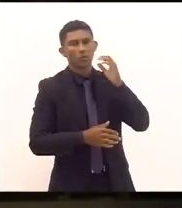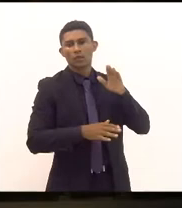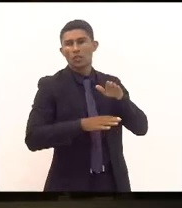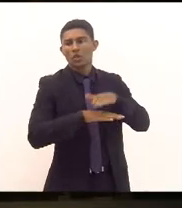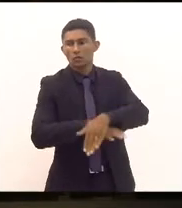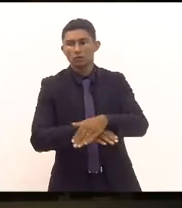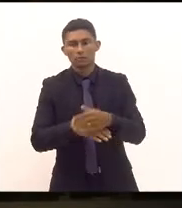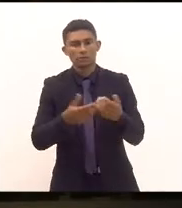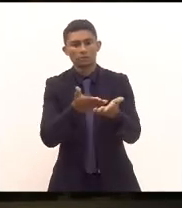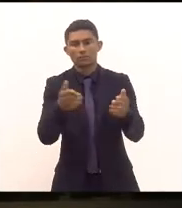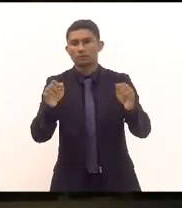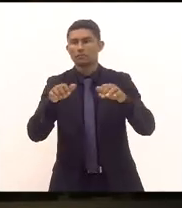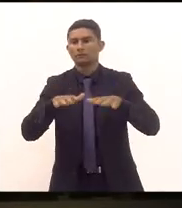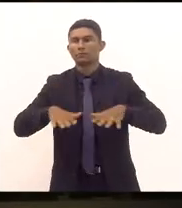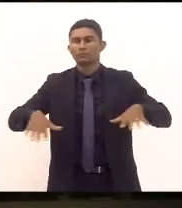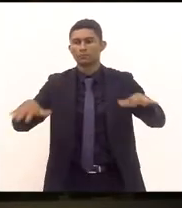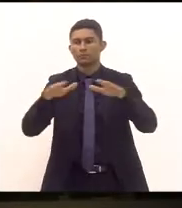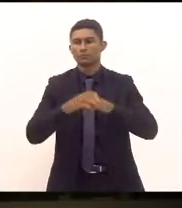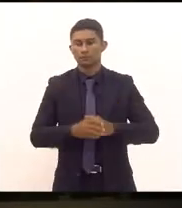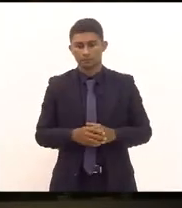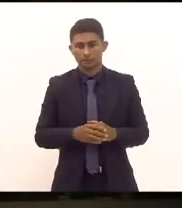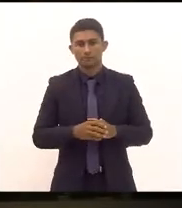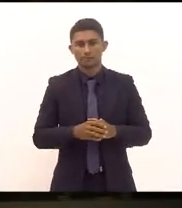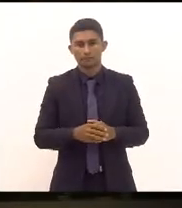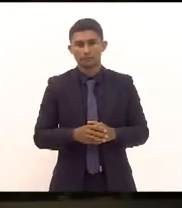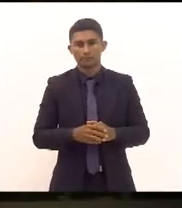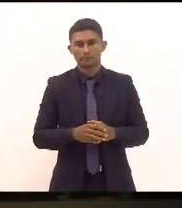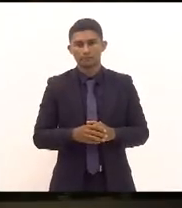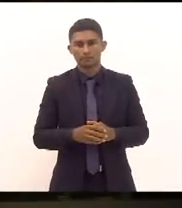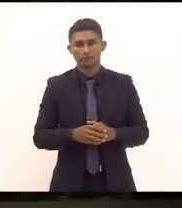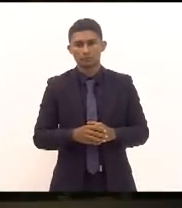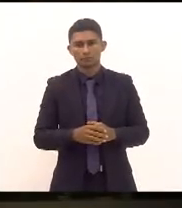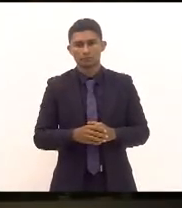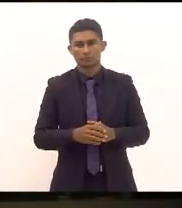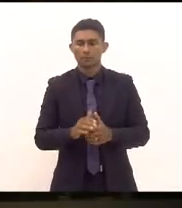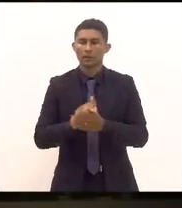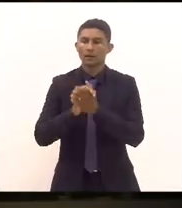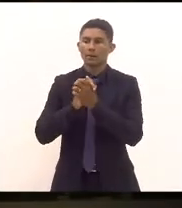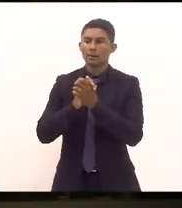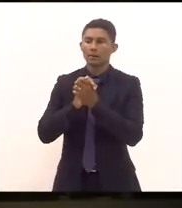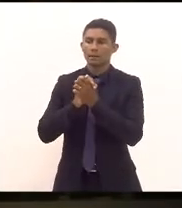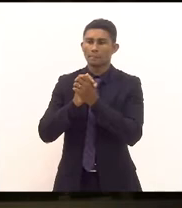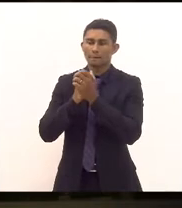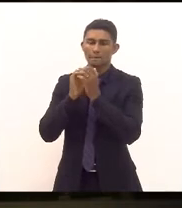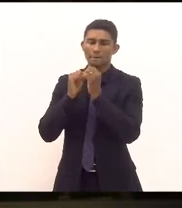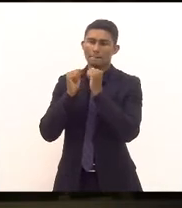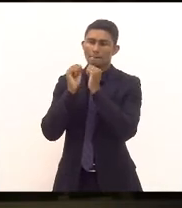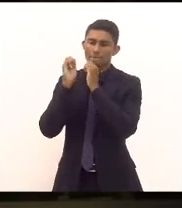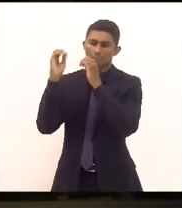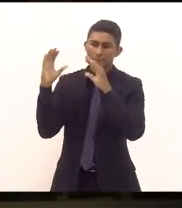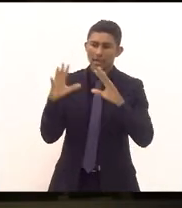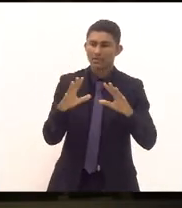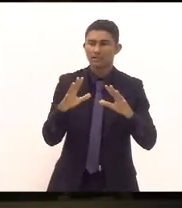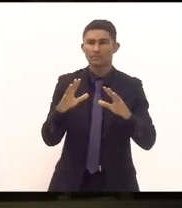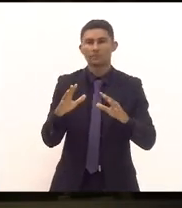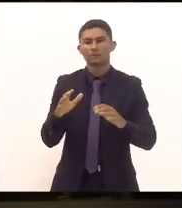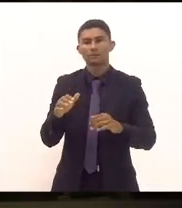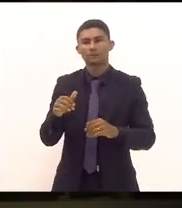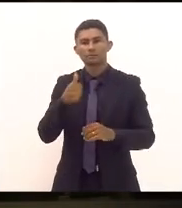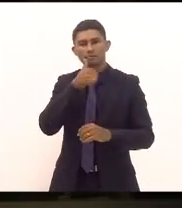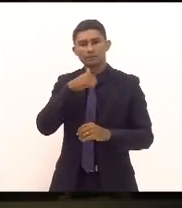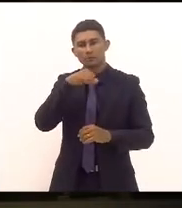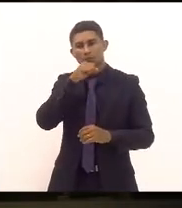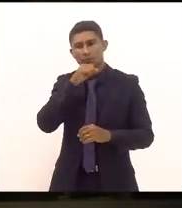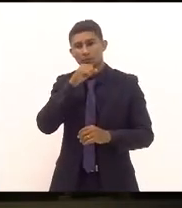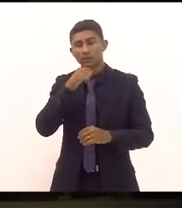a todas todas e todos minha a bença mãe meninazinha minha mãe sou a senhora menina